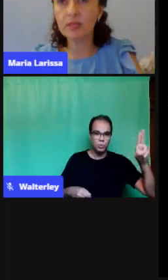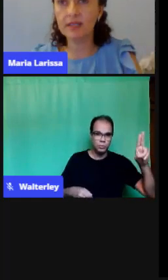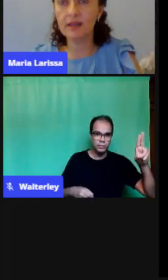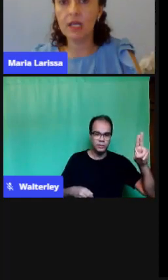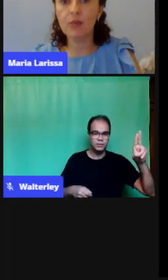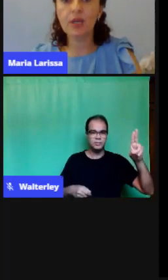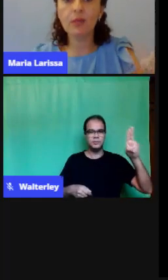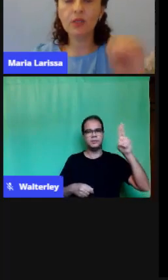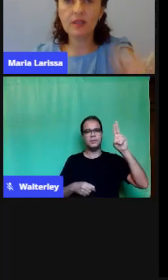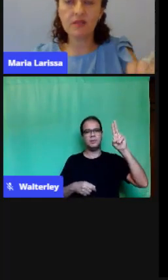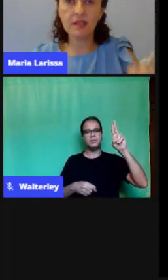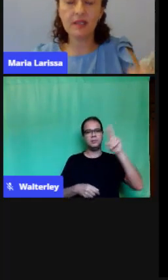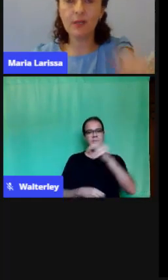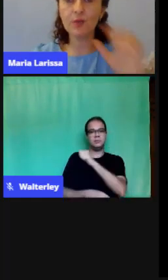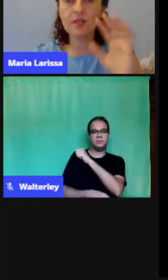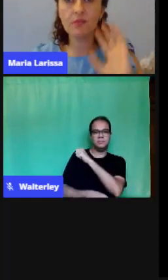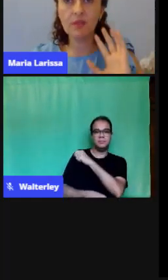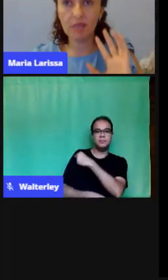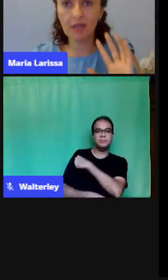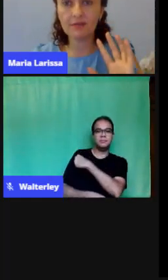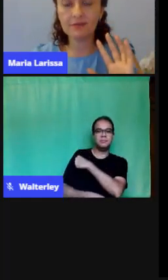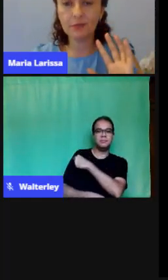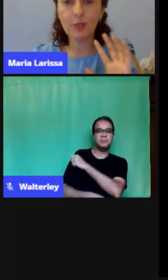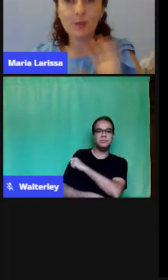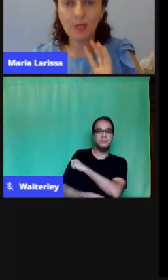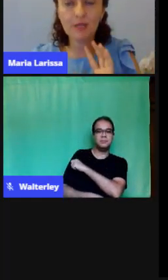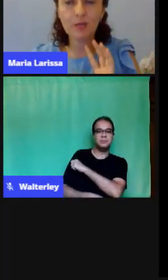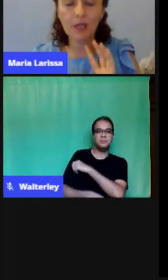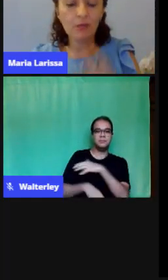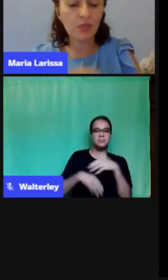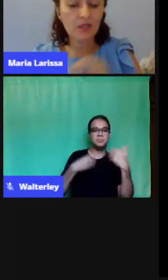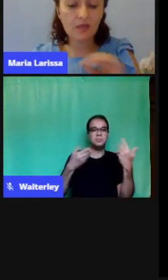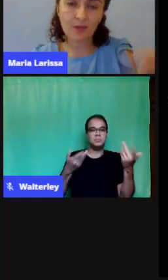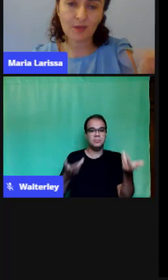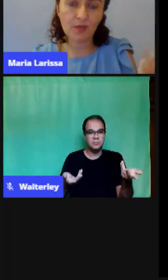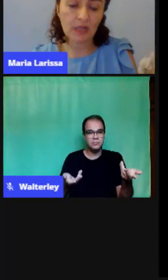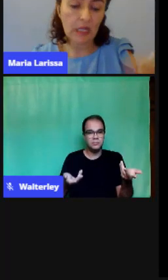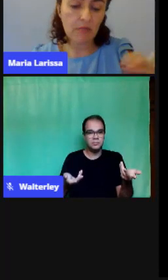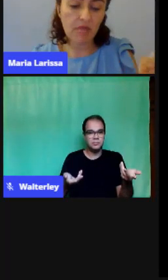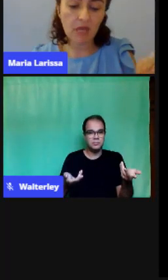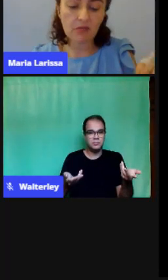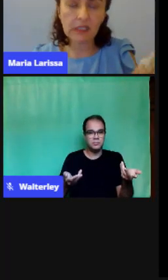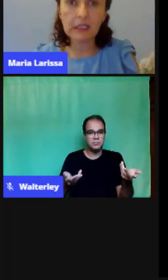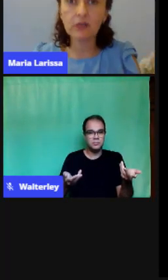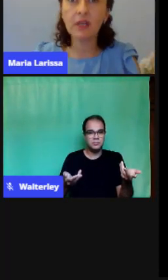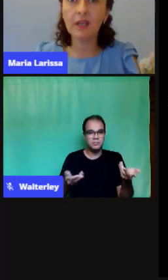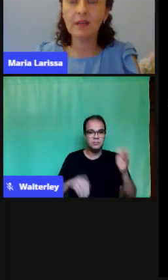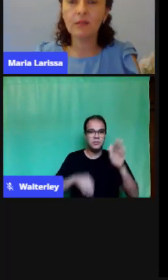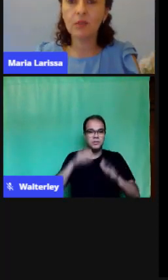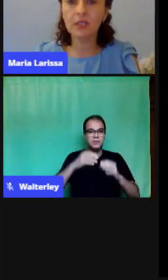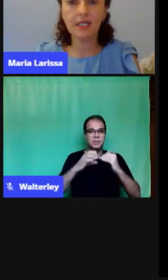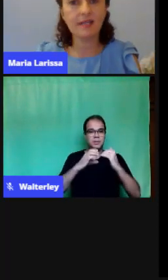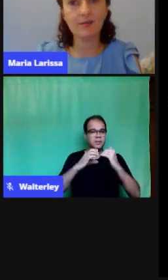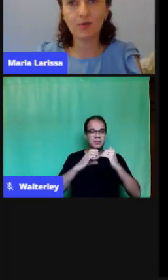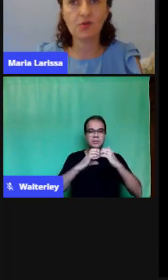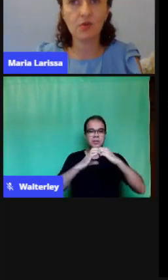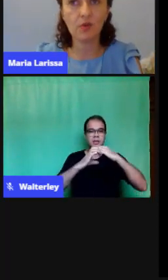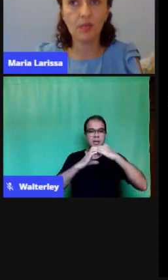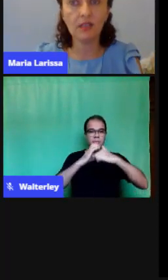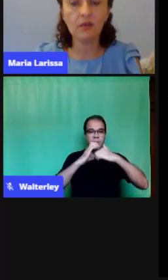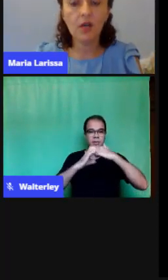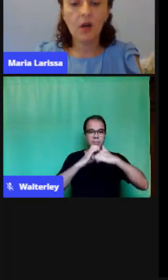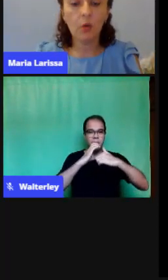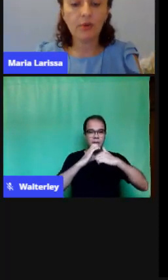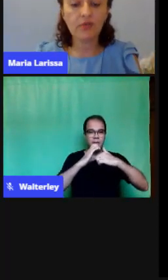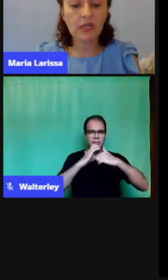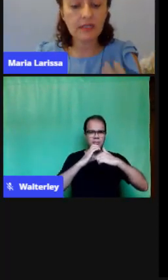a turma dele. Porque muitas vezes ele usa um e-mail, nós mesmos, né? Muitas vezes usamos e-mails que não têm muita ligação com o nosso